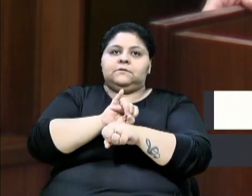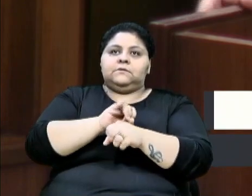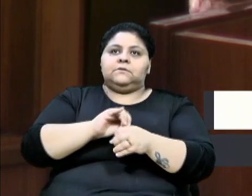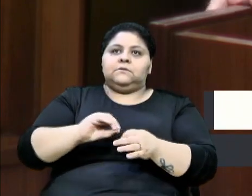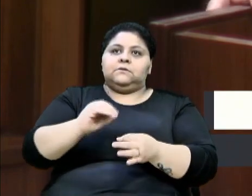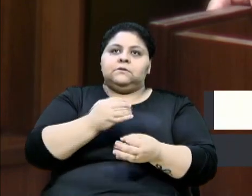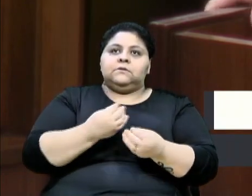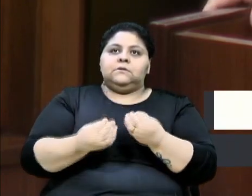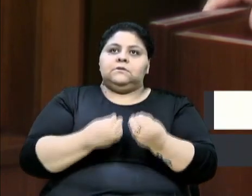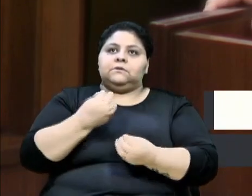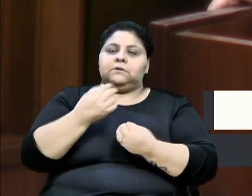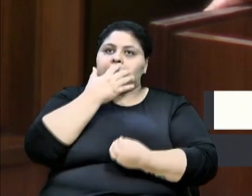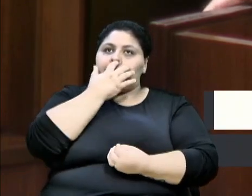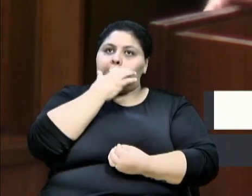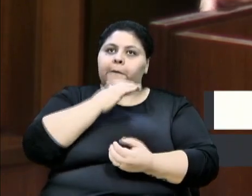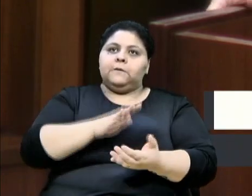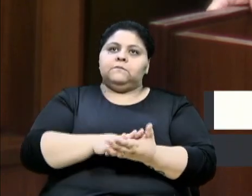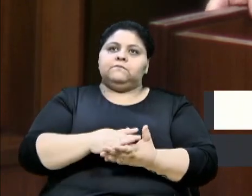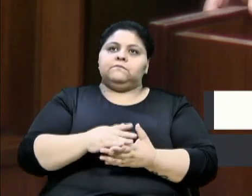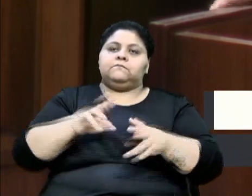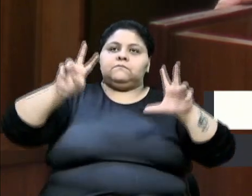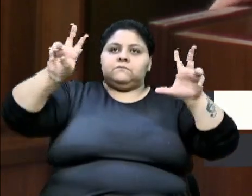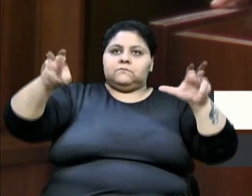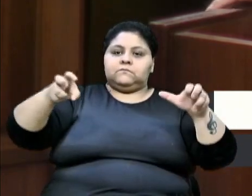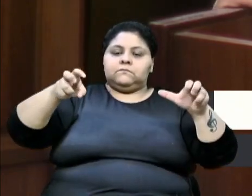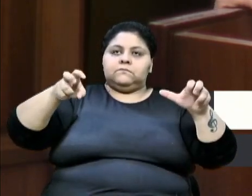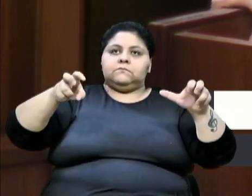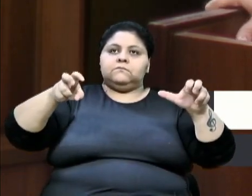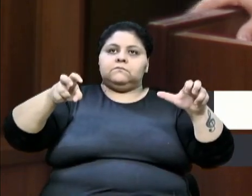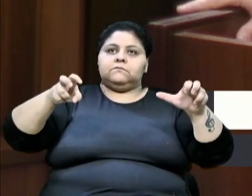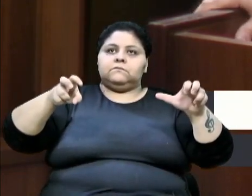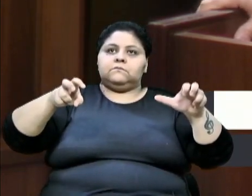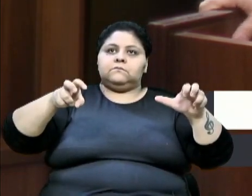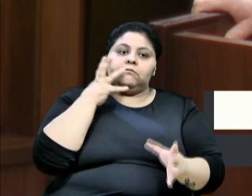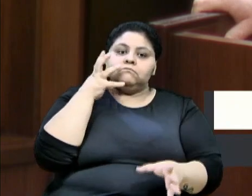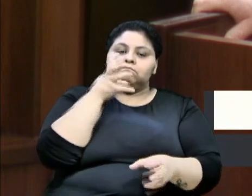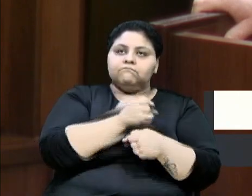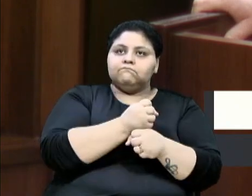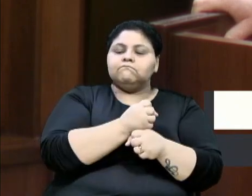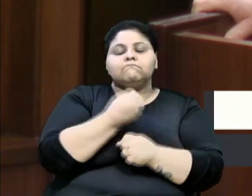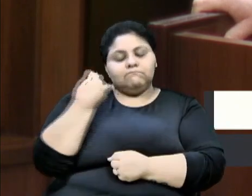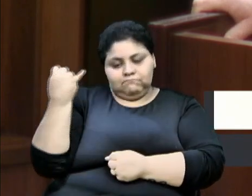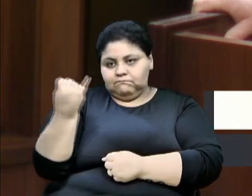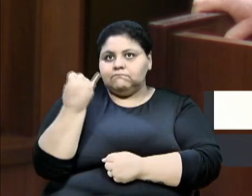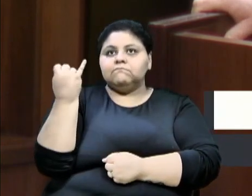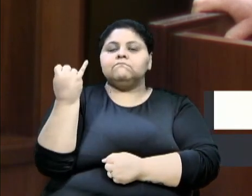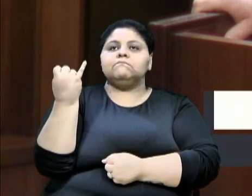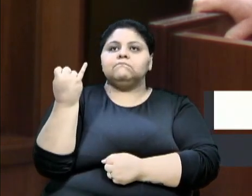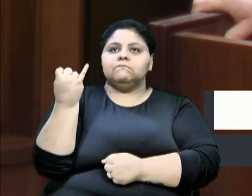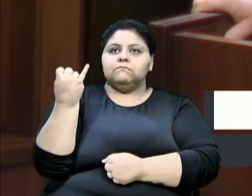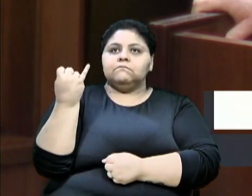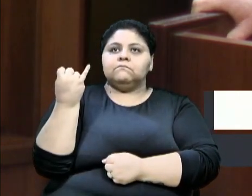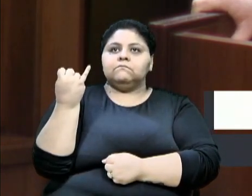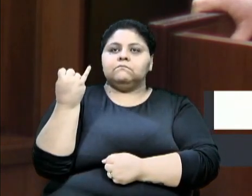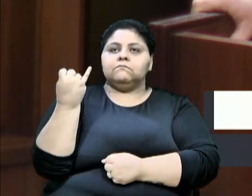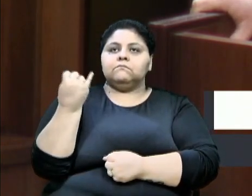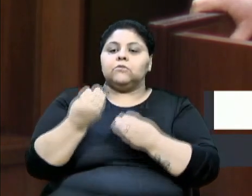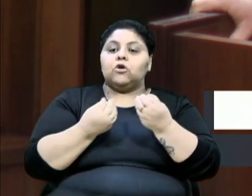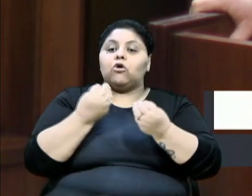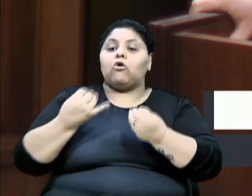colegas, quero agradecer ao vereador Sandro Fantinel. Desejamos a ele melhora, que está passando por um problema